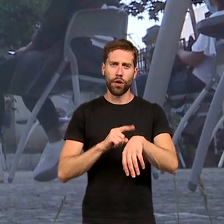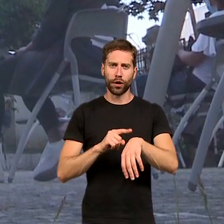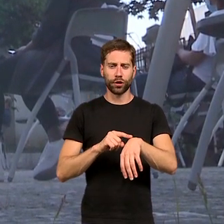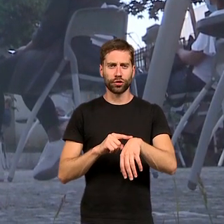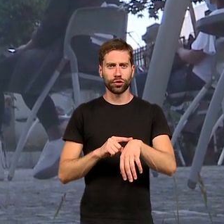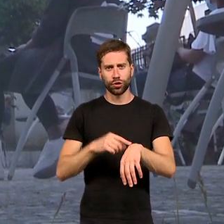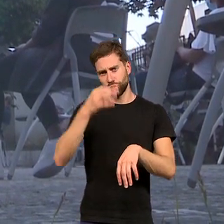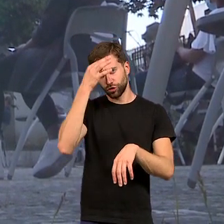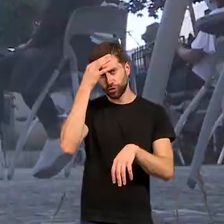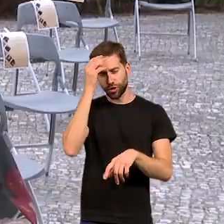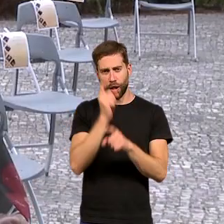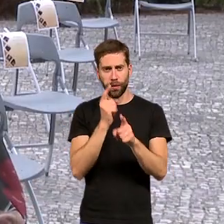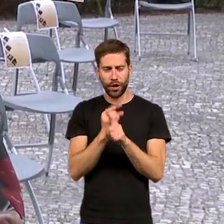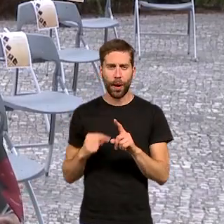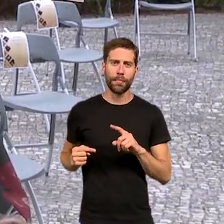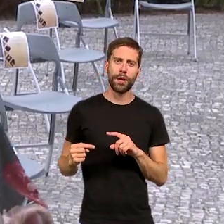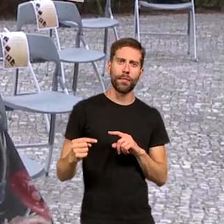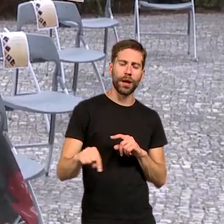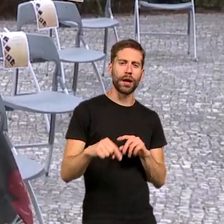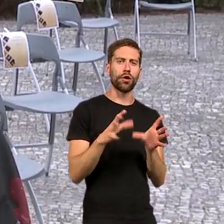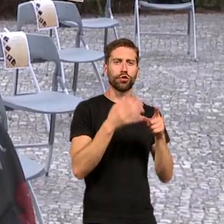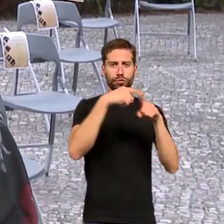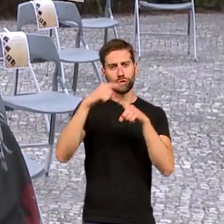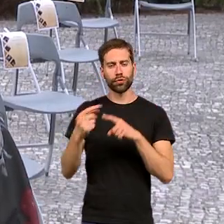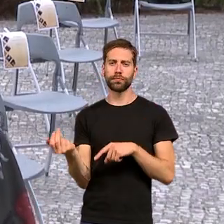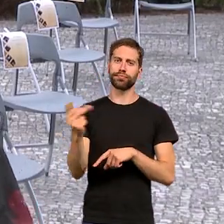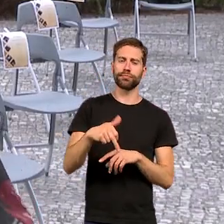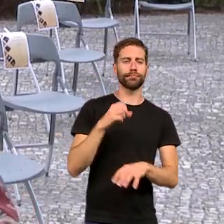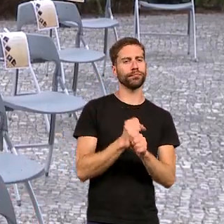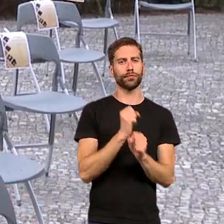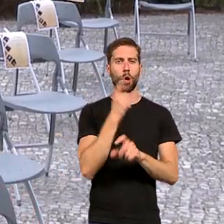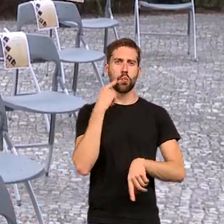os dias à mesma hora, grupos diferentes pudessem vir trabalhar.